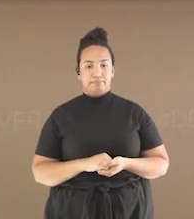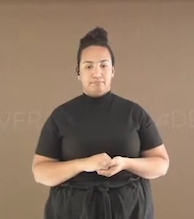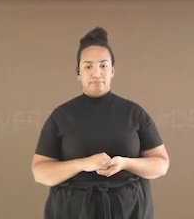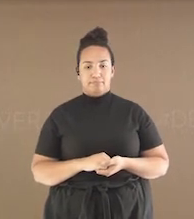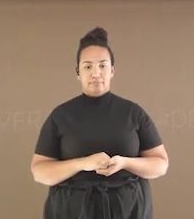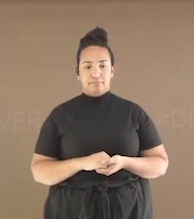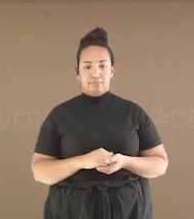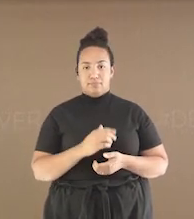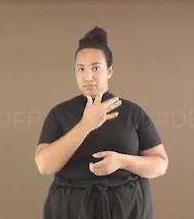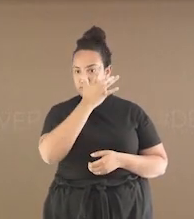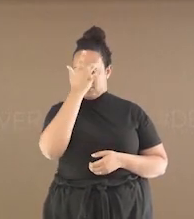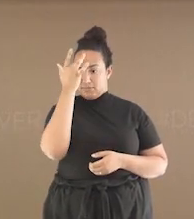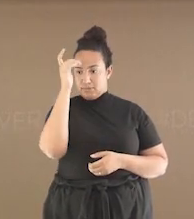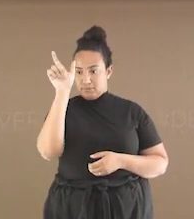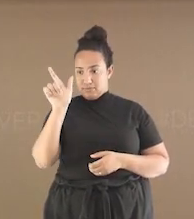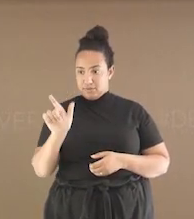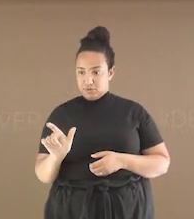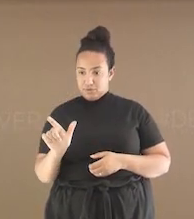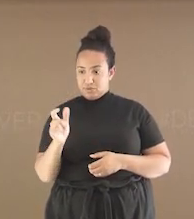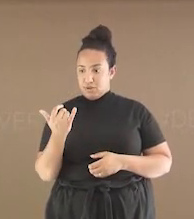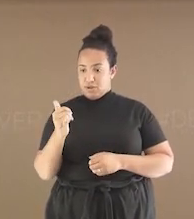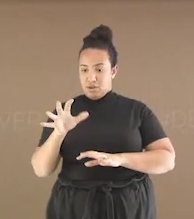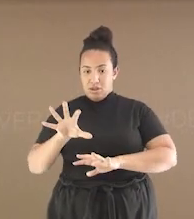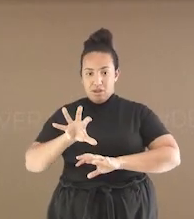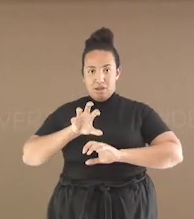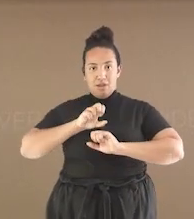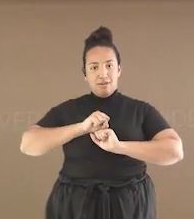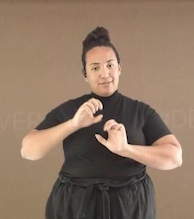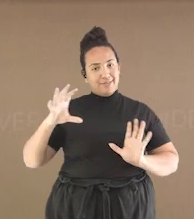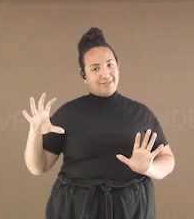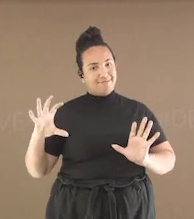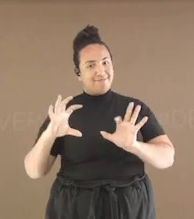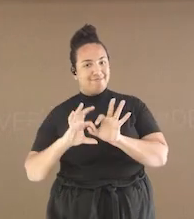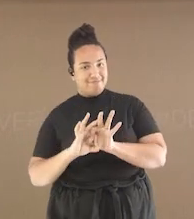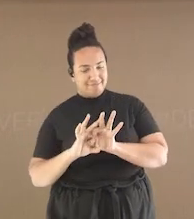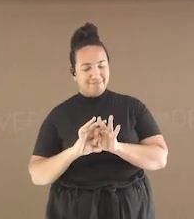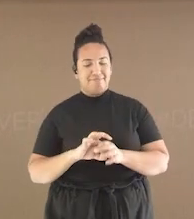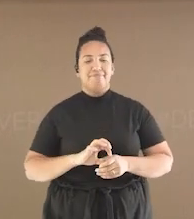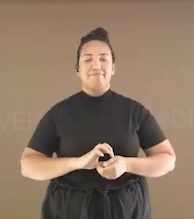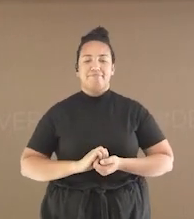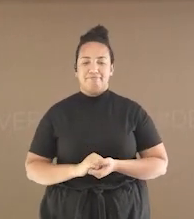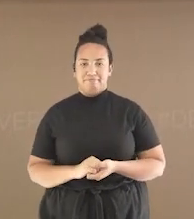Conecte-se a quem leva energia para o seu dia.